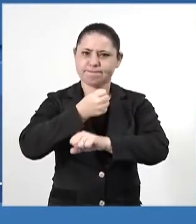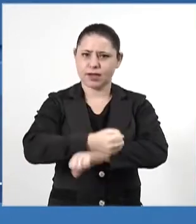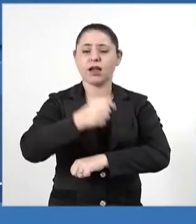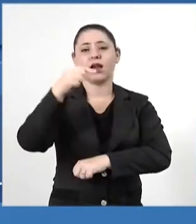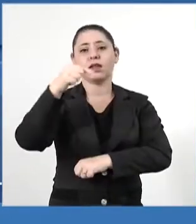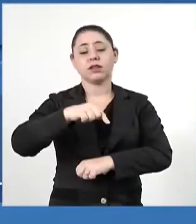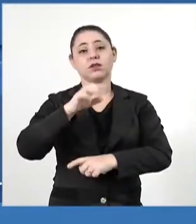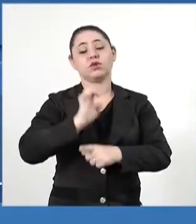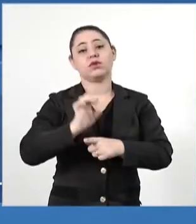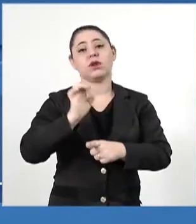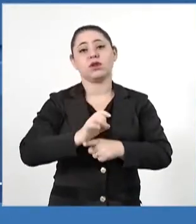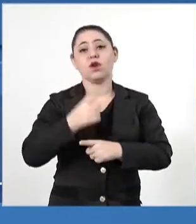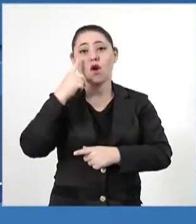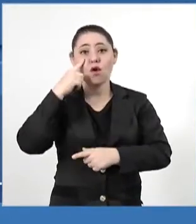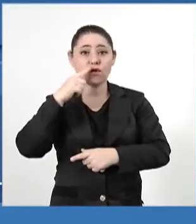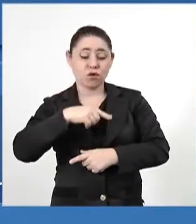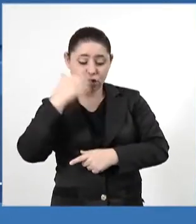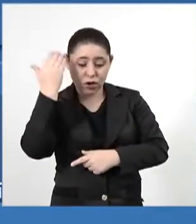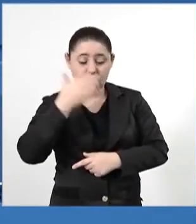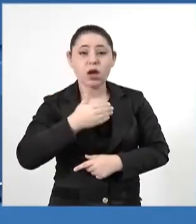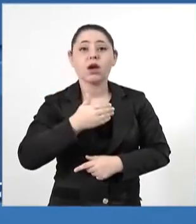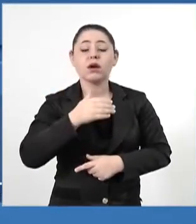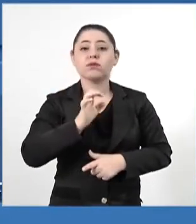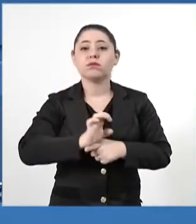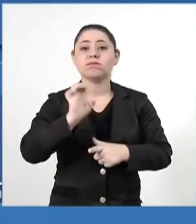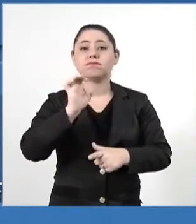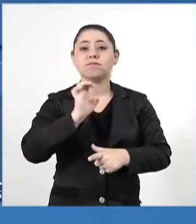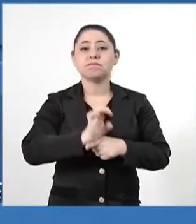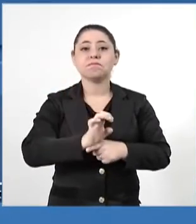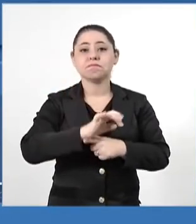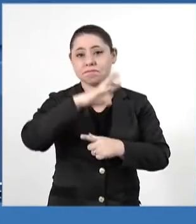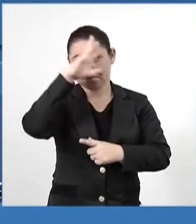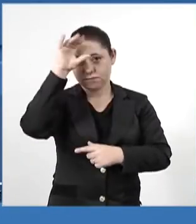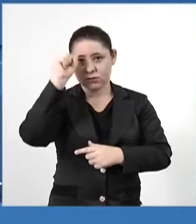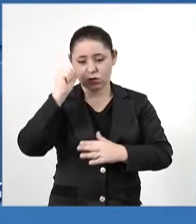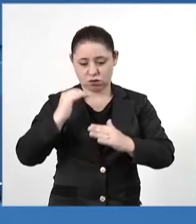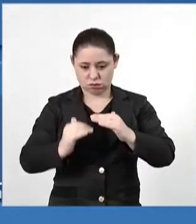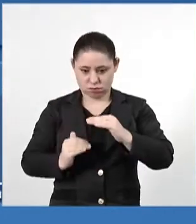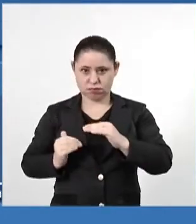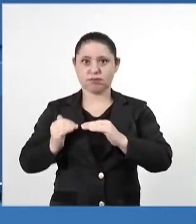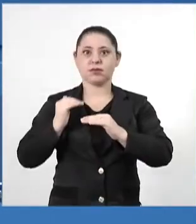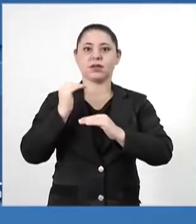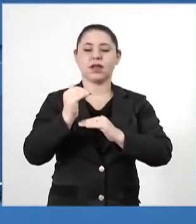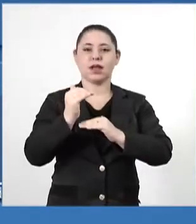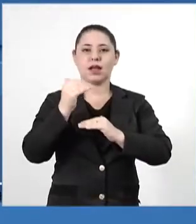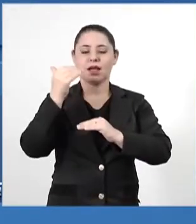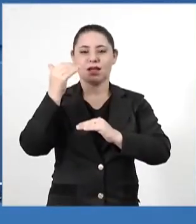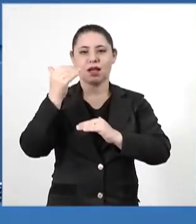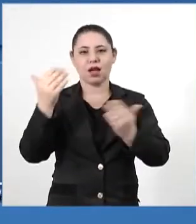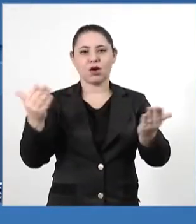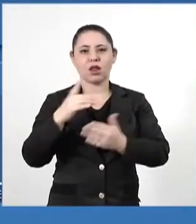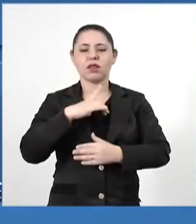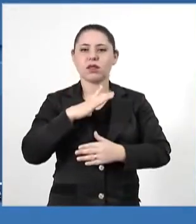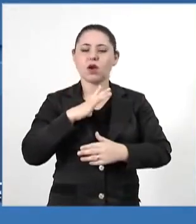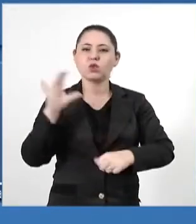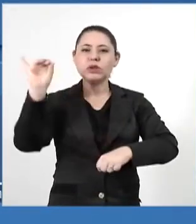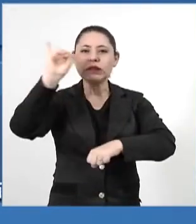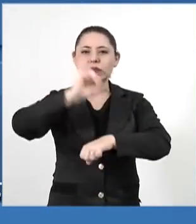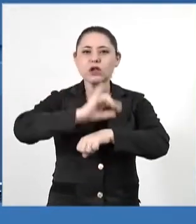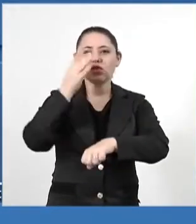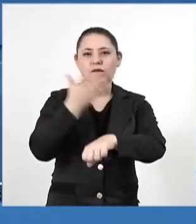aqui no nosso estado, eu vi o quanto o Mato Grosso do Sul está à frente. Para que Vossa Excelência tenha uma ideia, aqui nós temos um centro de